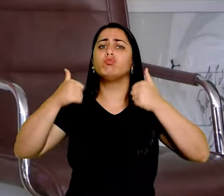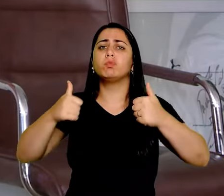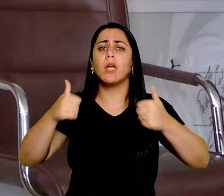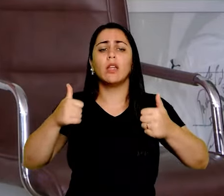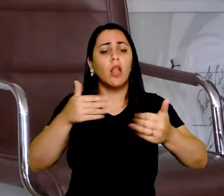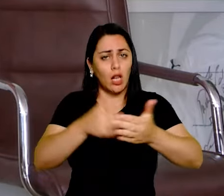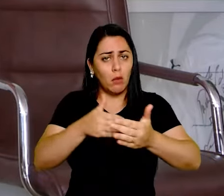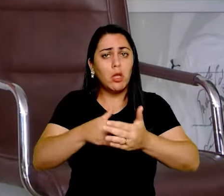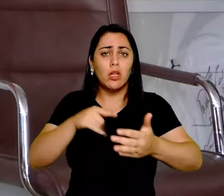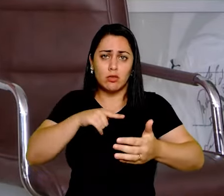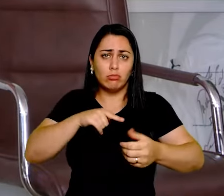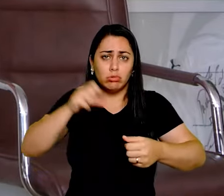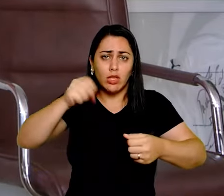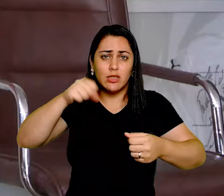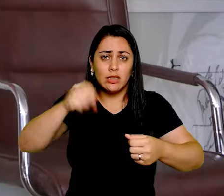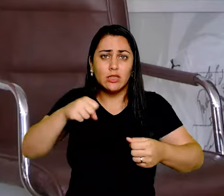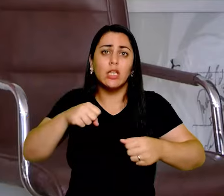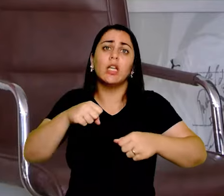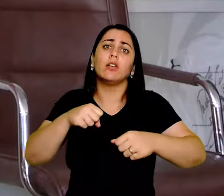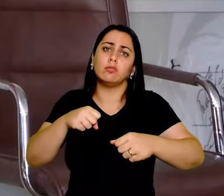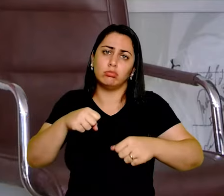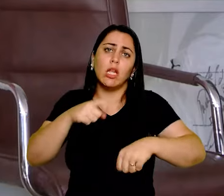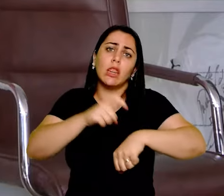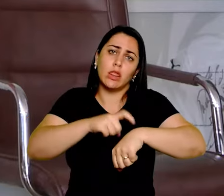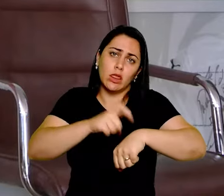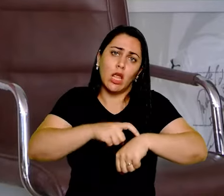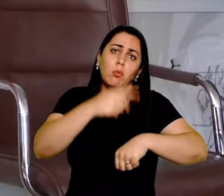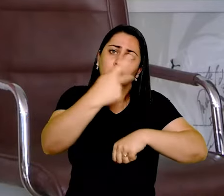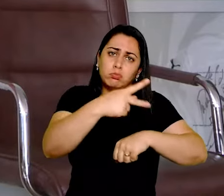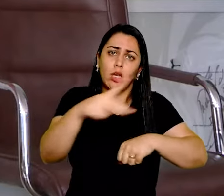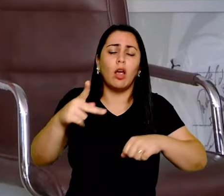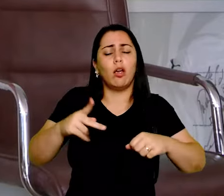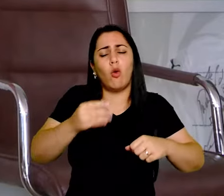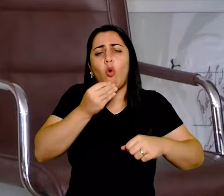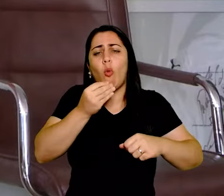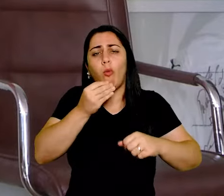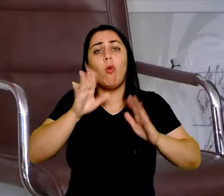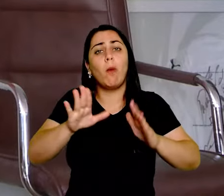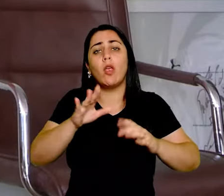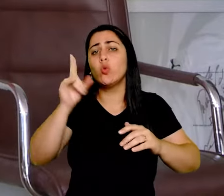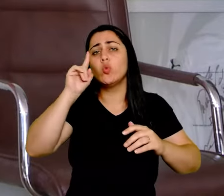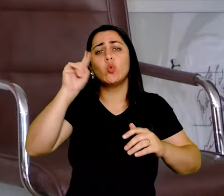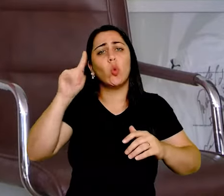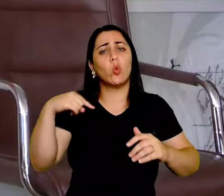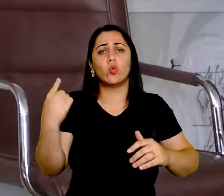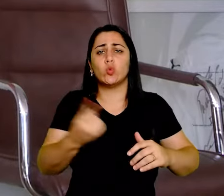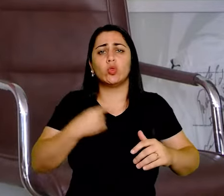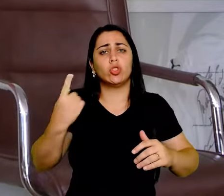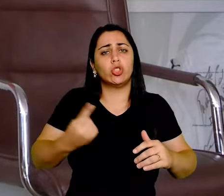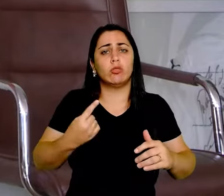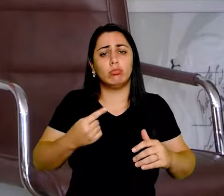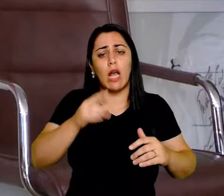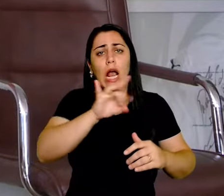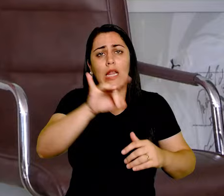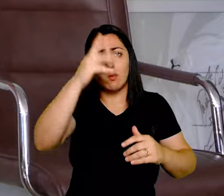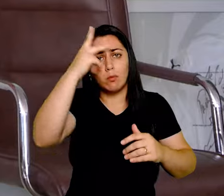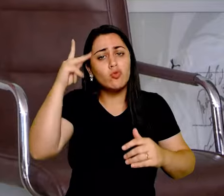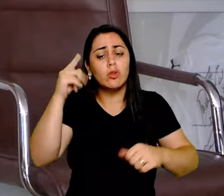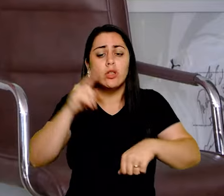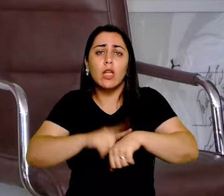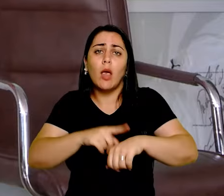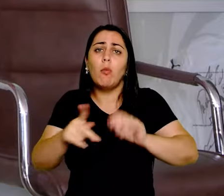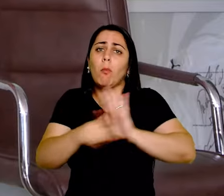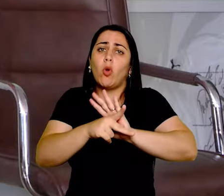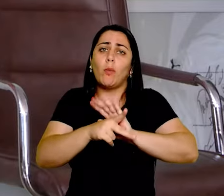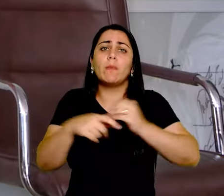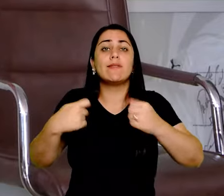realizadas, com as suas limitações, lógico, com o seu tempo, lógico, mas todos nós, no dia a dia, temos também o nosso tempo, né? O